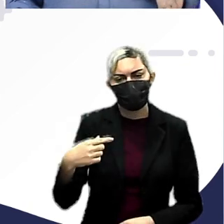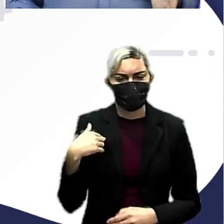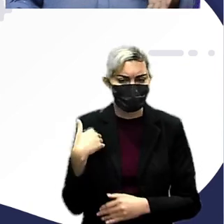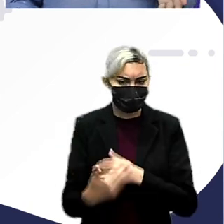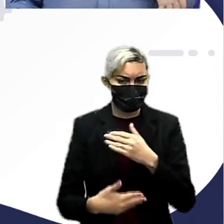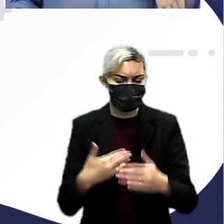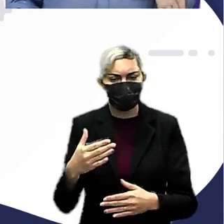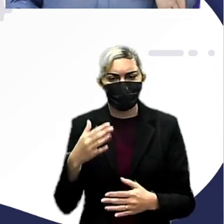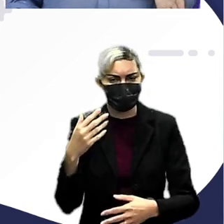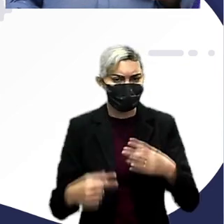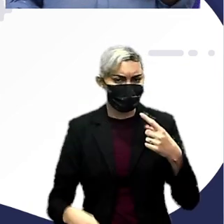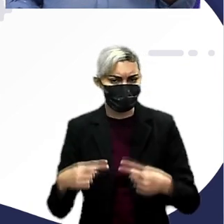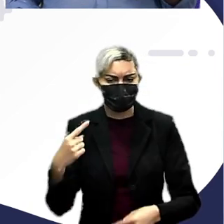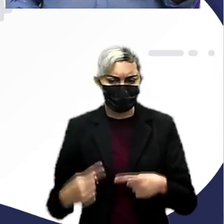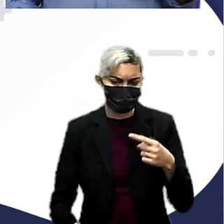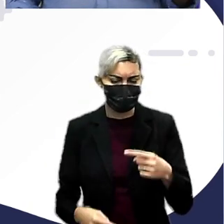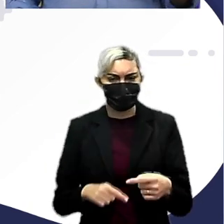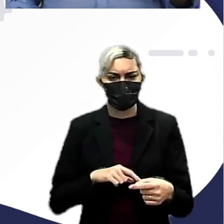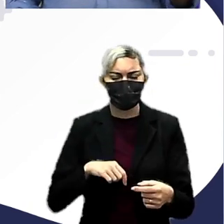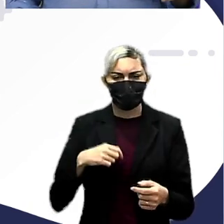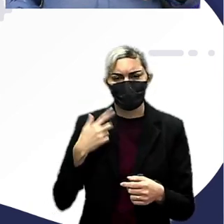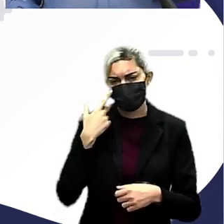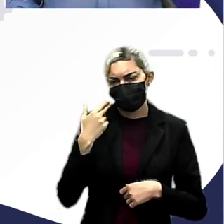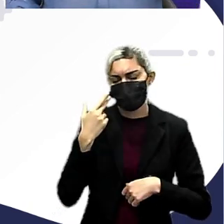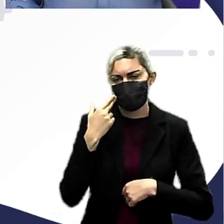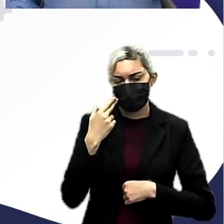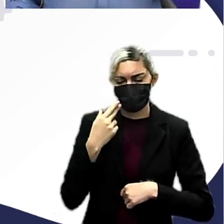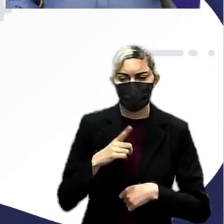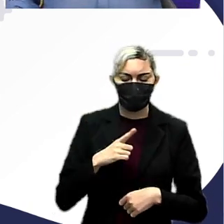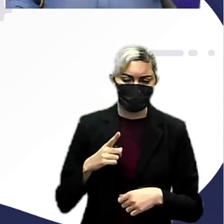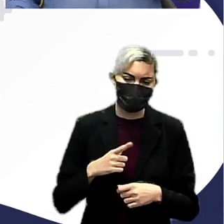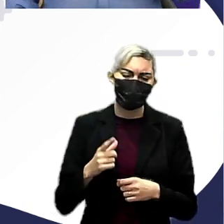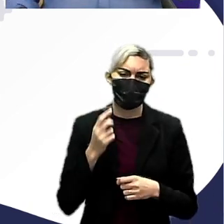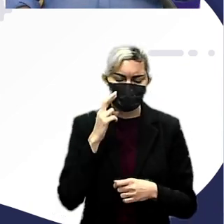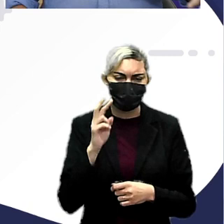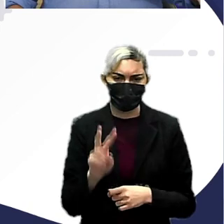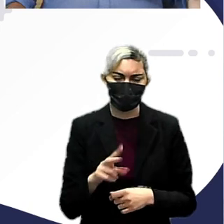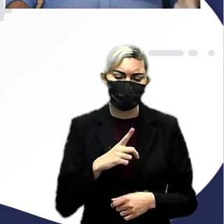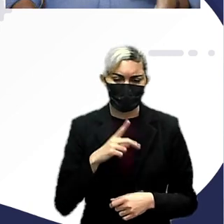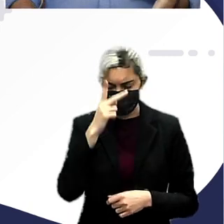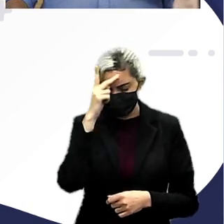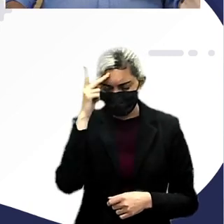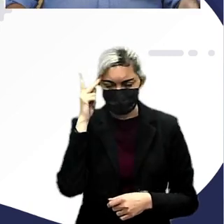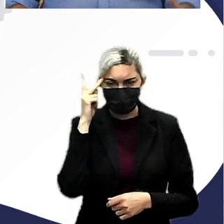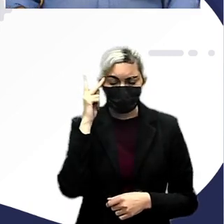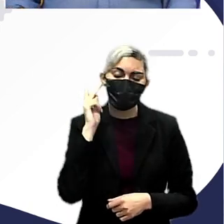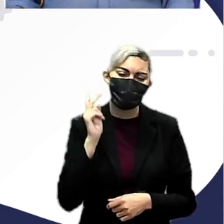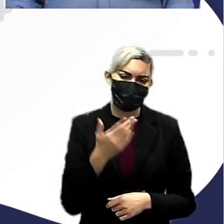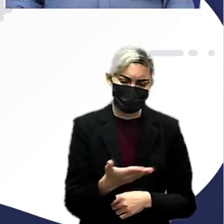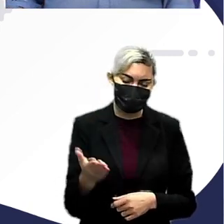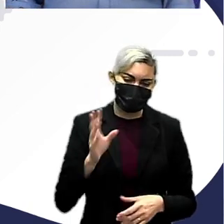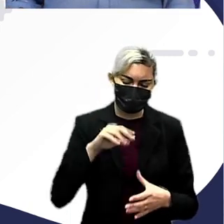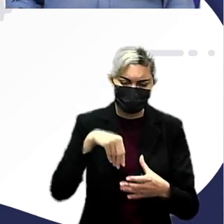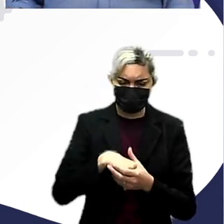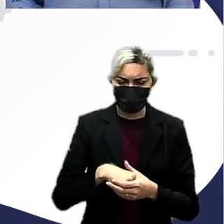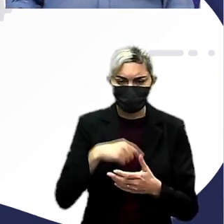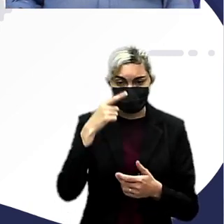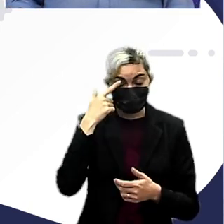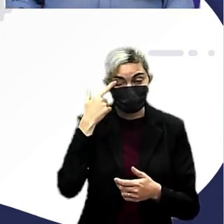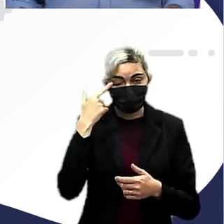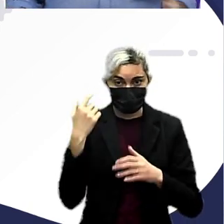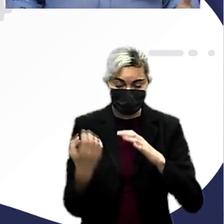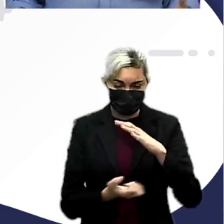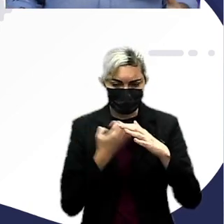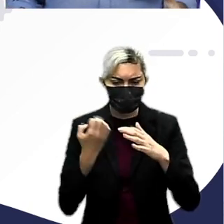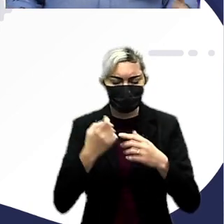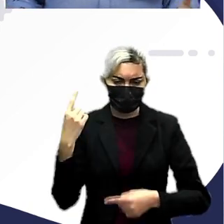processos de conflito, o que é perfeitamente normal, tendo em vista que você tem pessoas que estão ali dentro da empresa. Então,